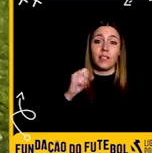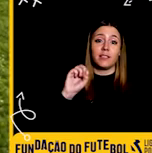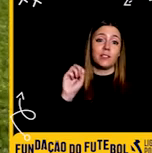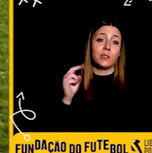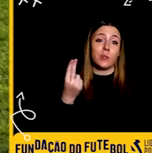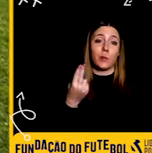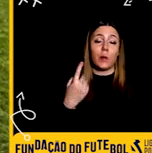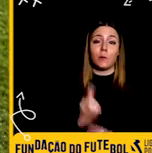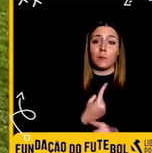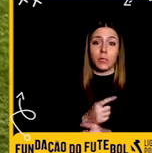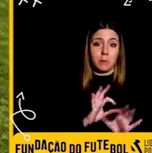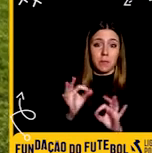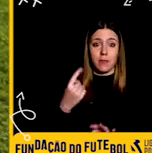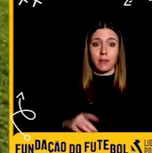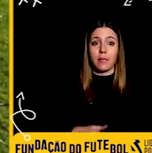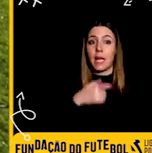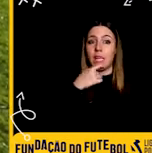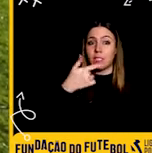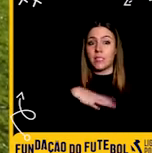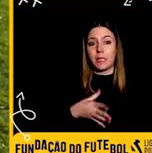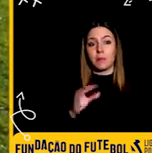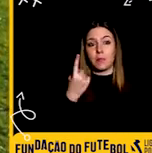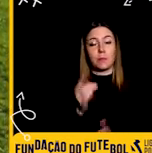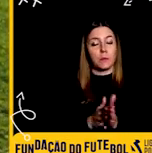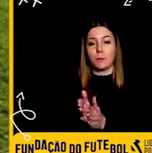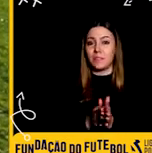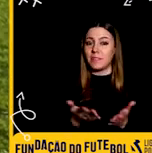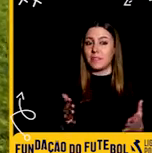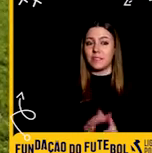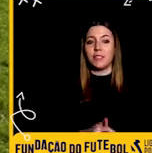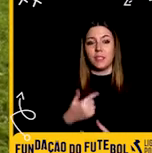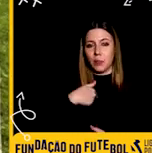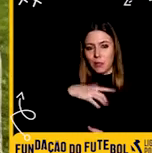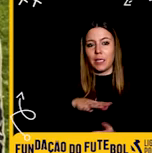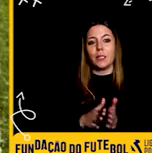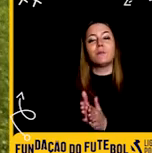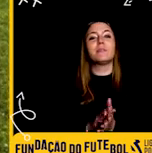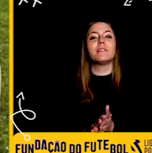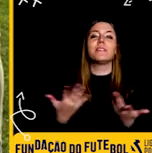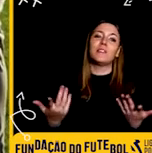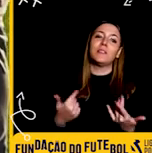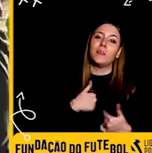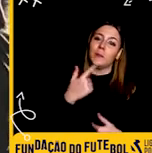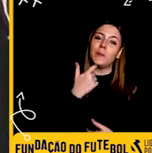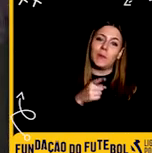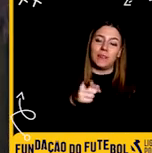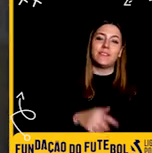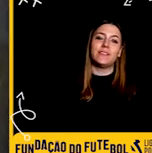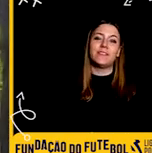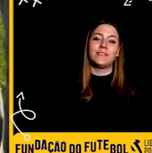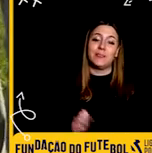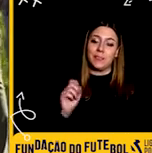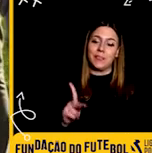Pedro. Ou tens alguma coisa preparada? Se tu quiseres mais uma oportunidade... Eu quero essa oportunidade. Então acho que é a minha vez de fazer uma